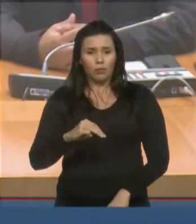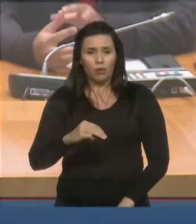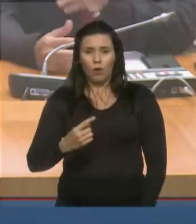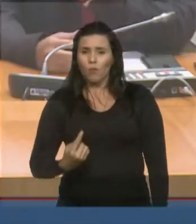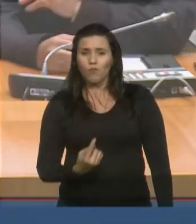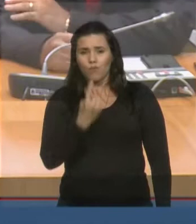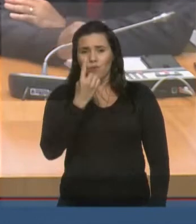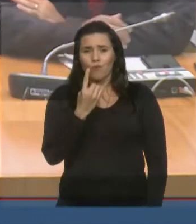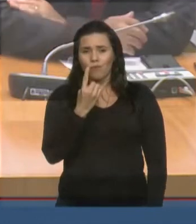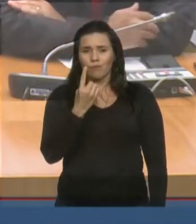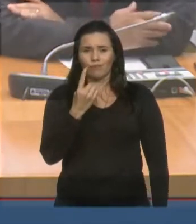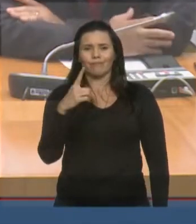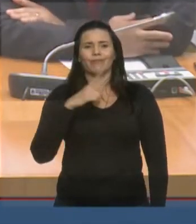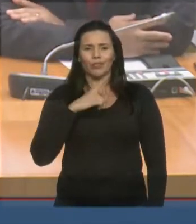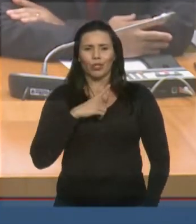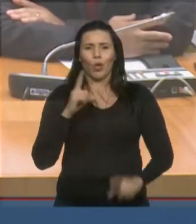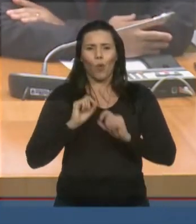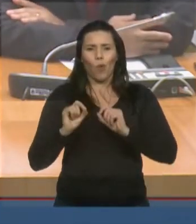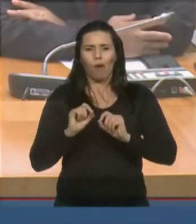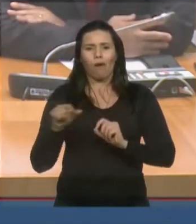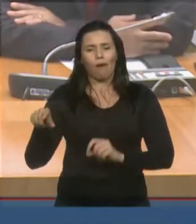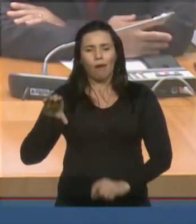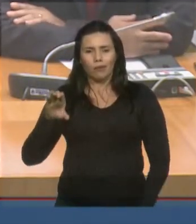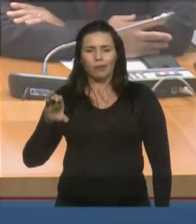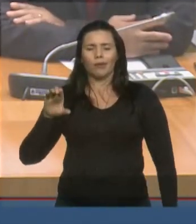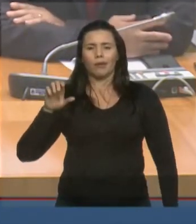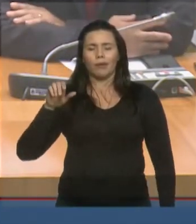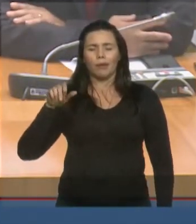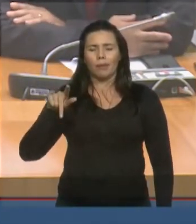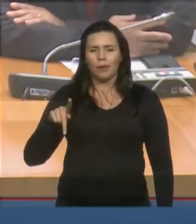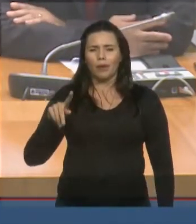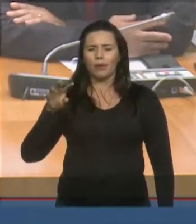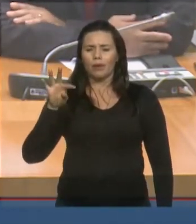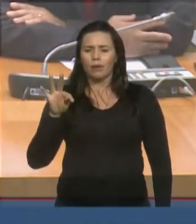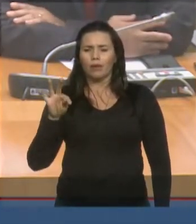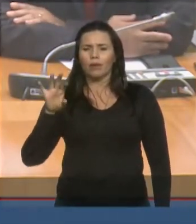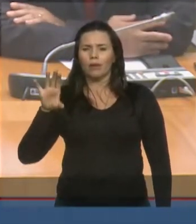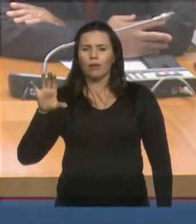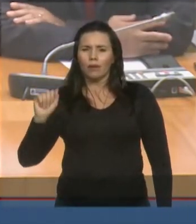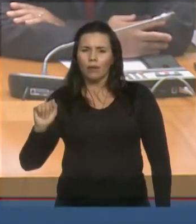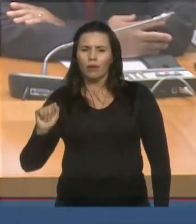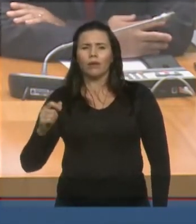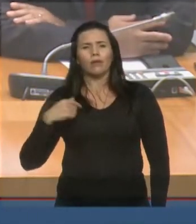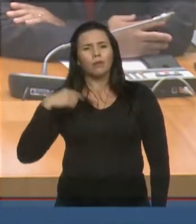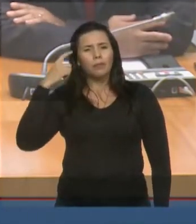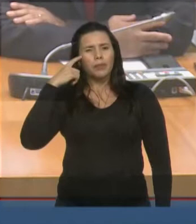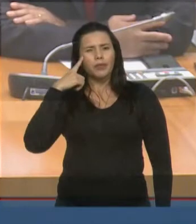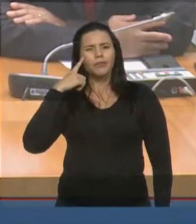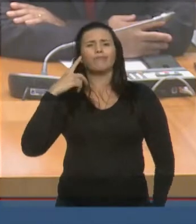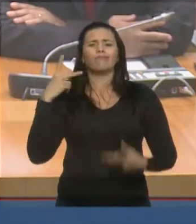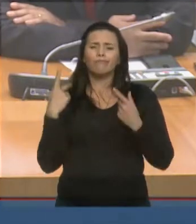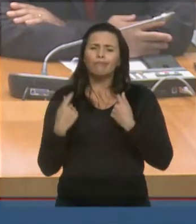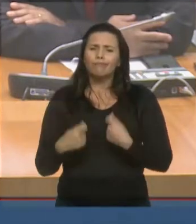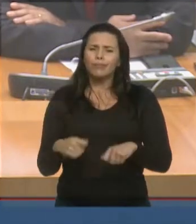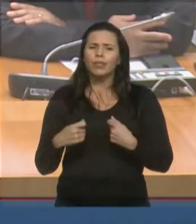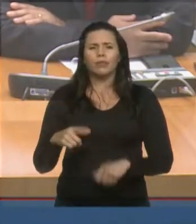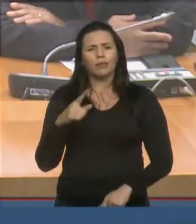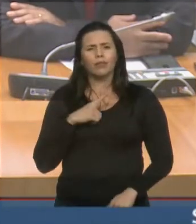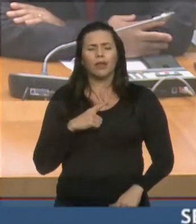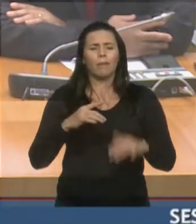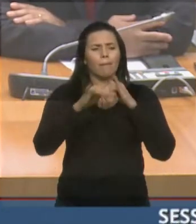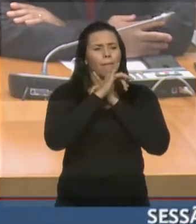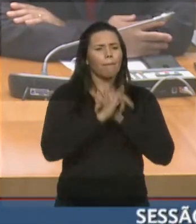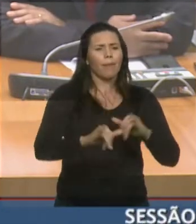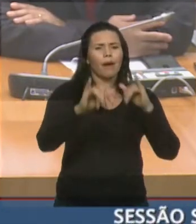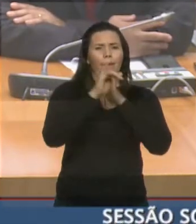ter esse centro, para que tomem conhecimento e seja feita a divulgação de uma forma positiva, porque